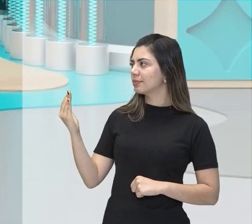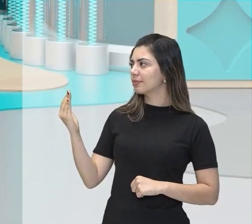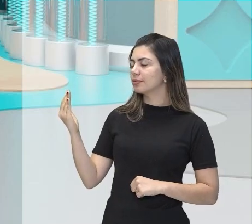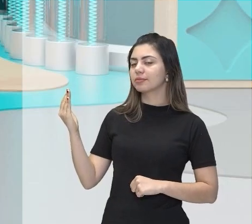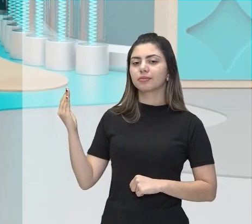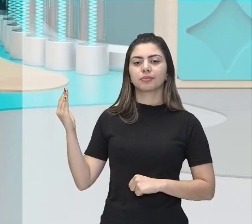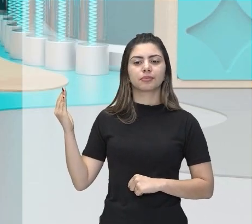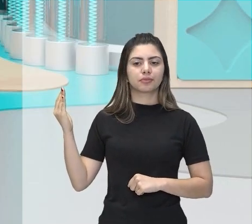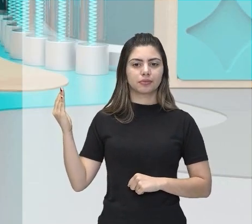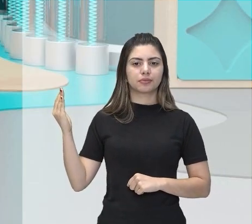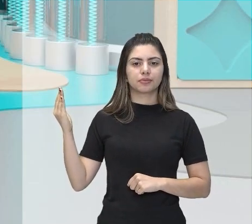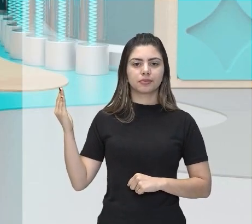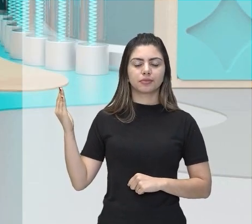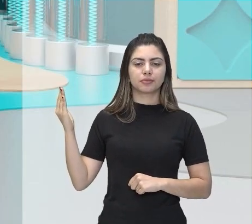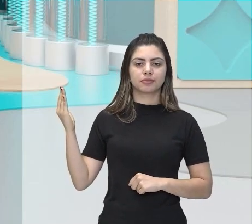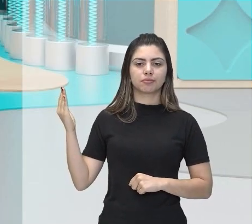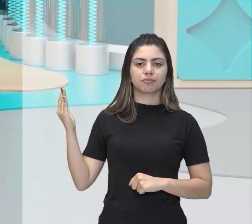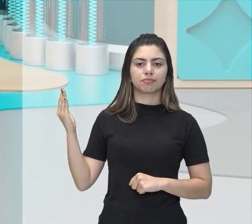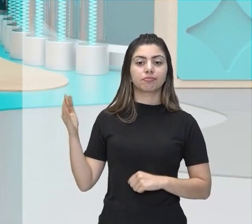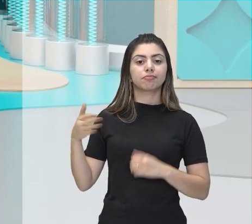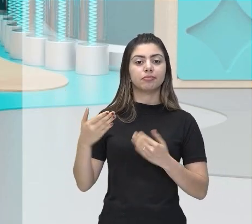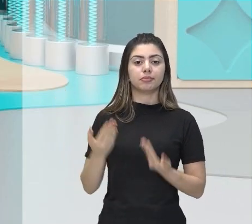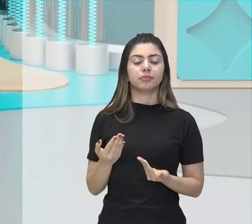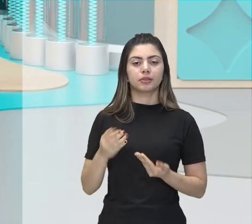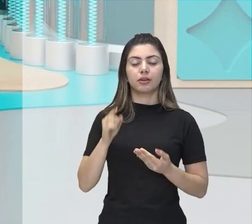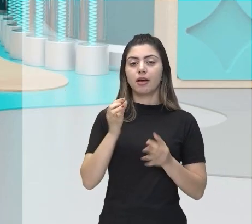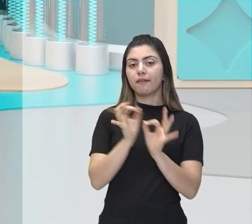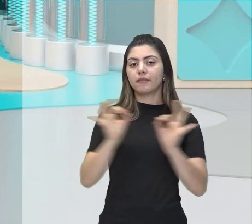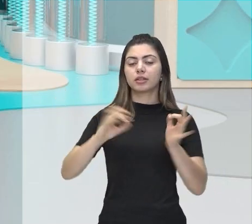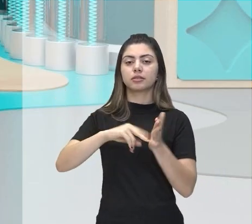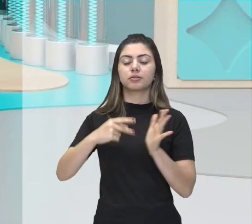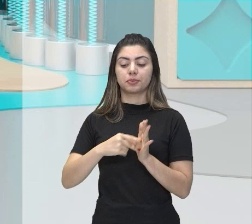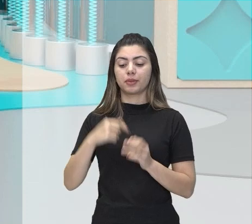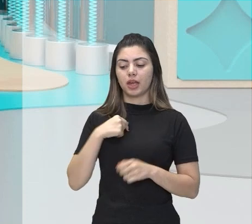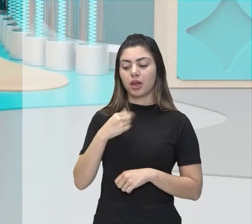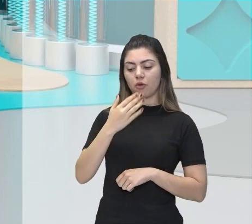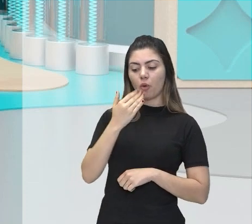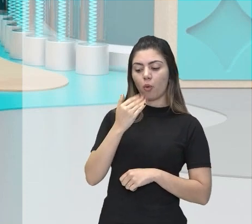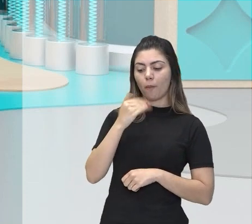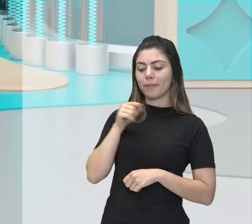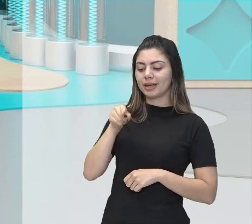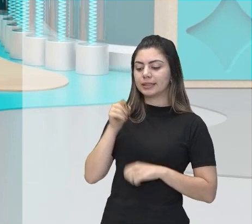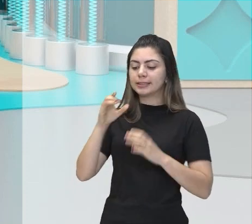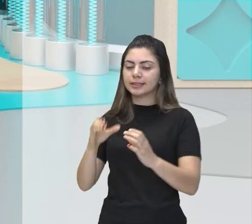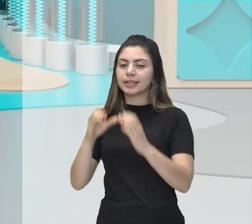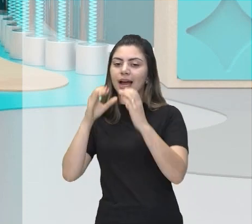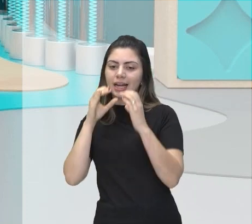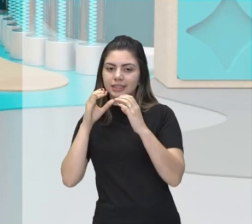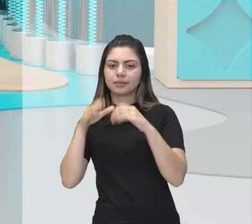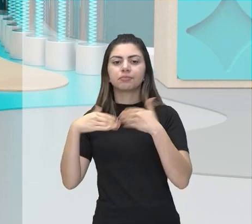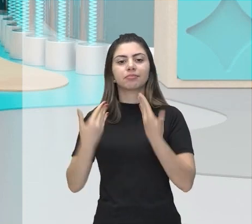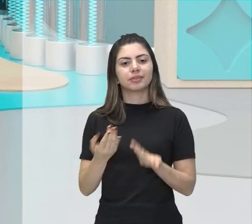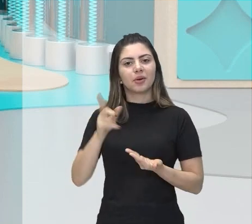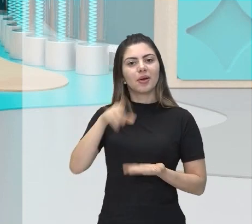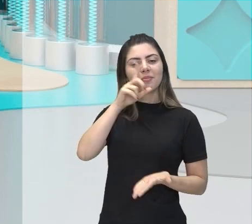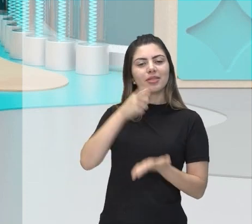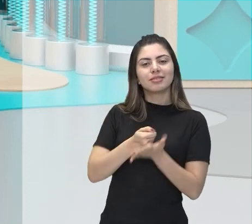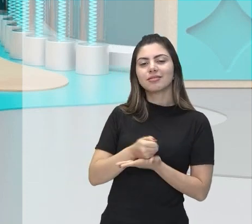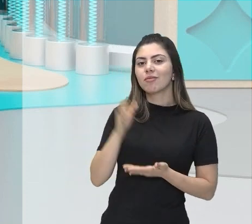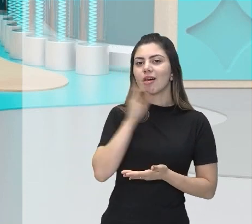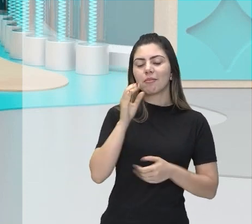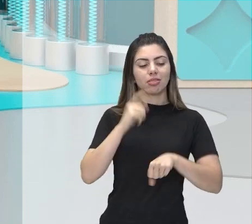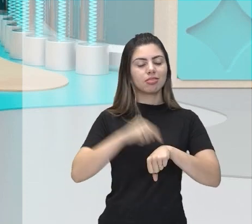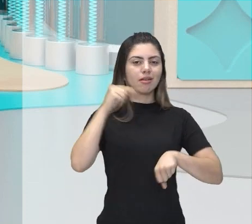will eat this sandwich. Vou comer esse sanduíche. Então, como é uma decisão rápida que ela tomou